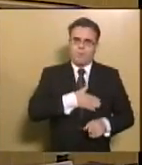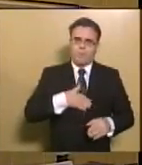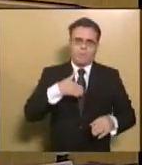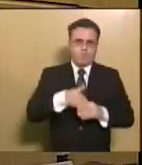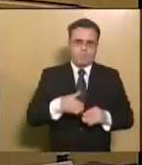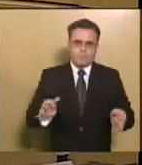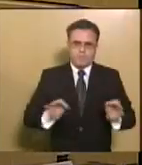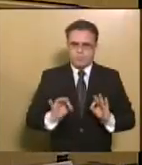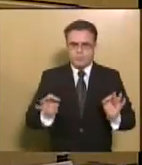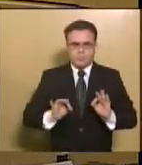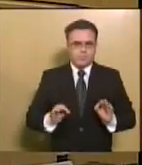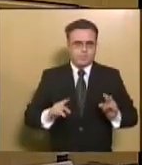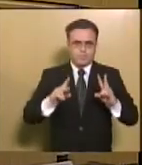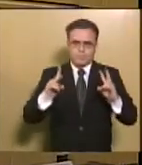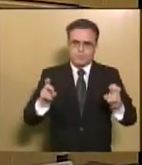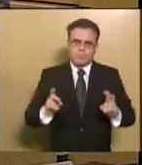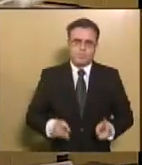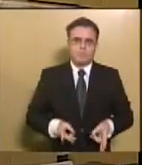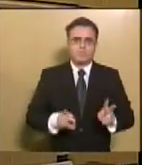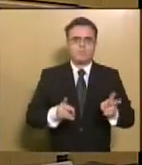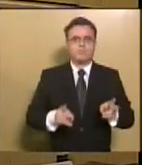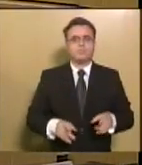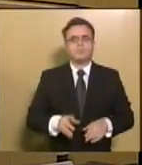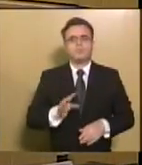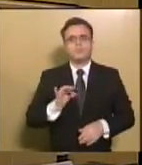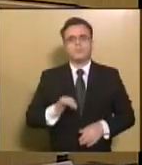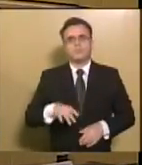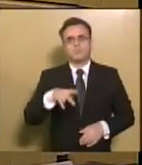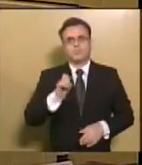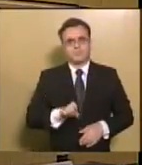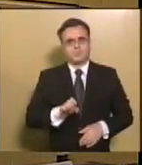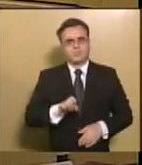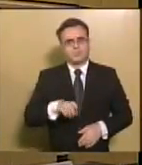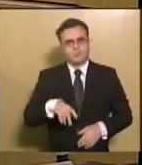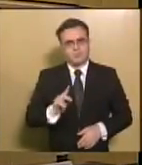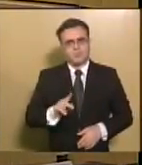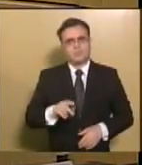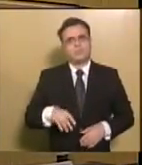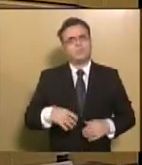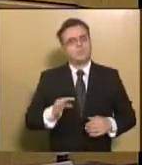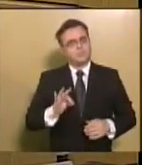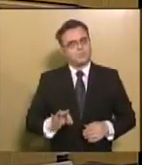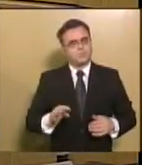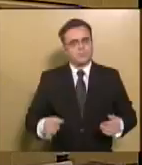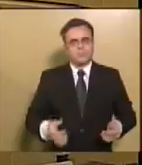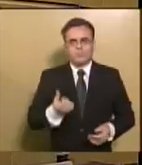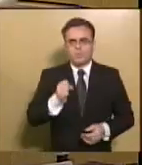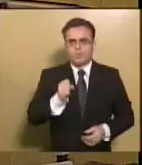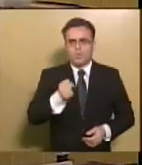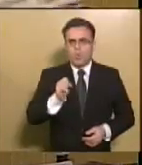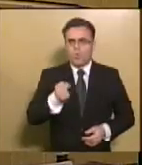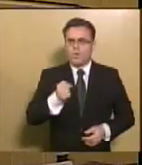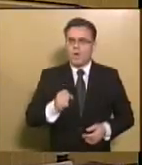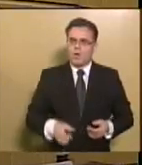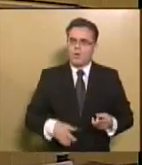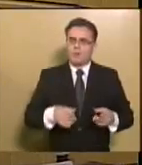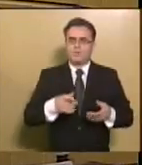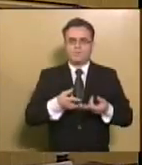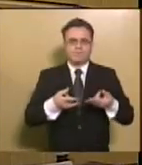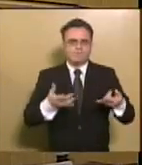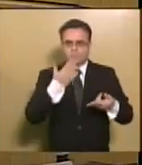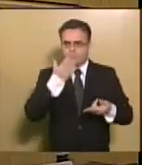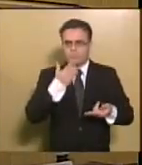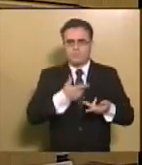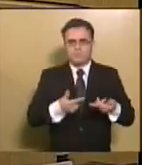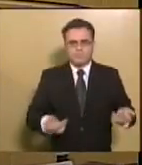nós temos que tratar nessa casa, como o ticket alimentação da Polícia Militar, que está em R$ 8,00, como os atrasos